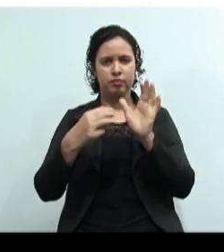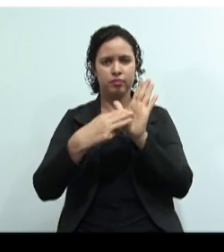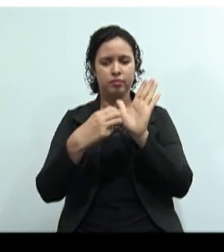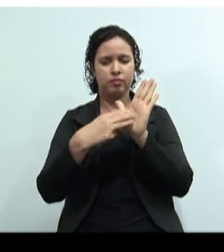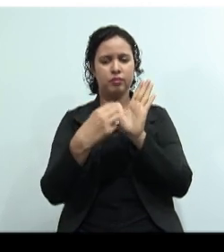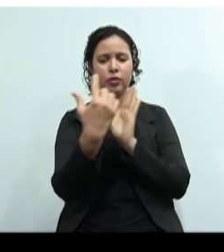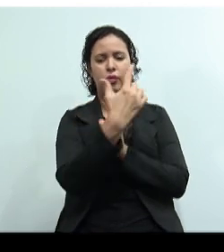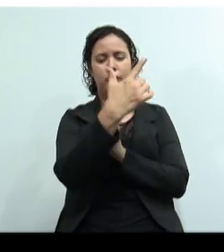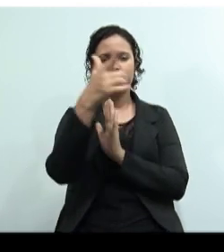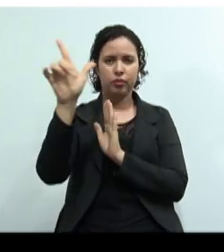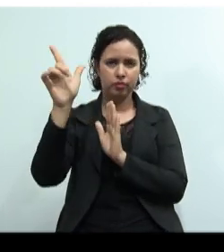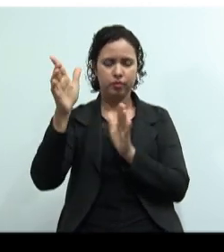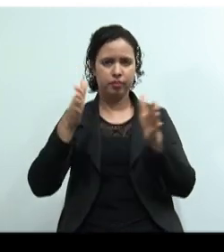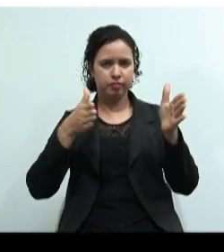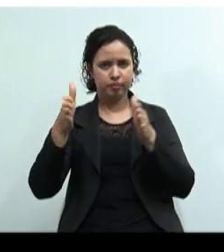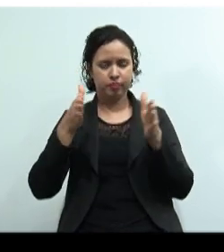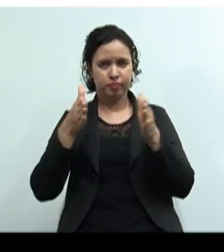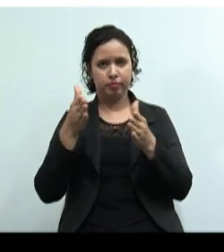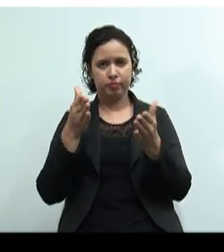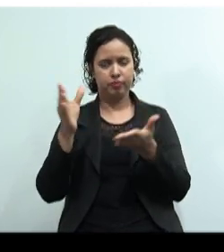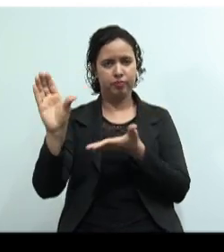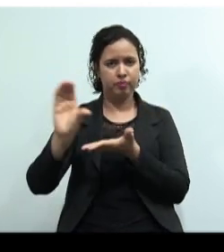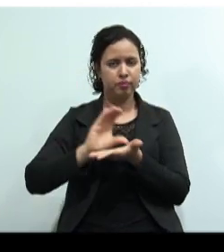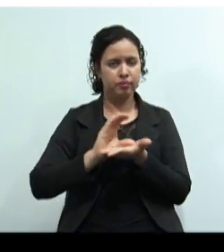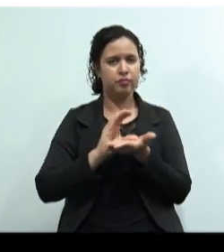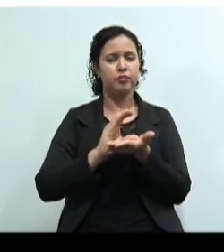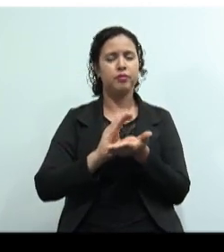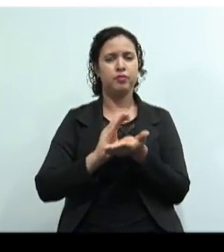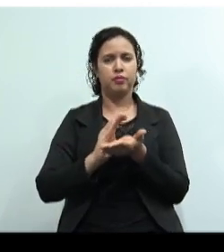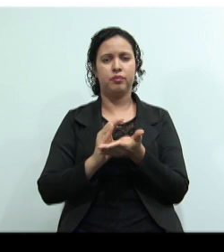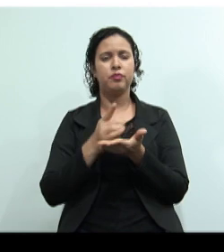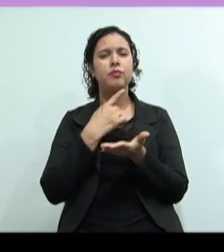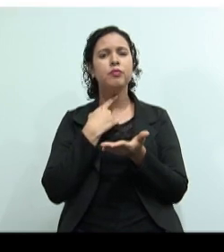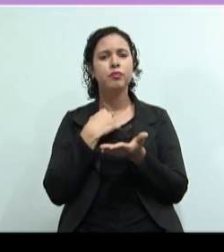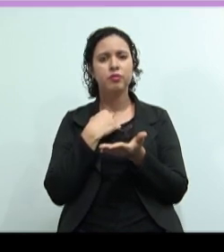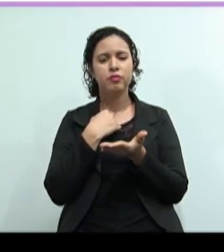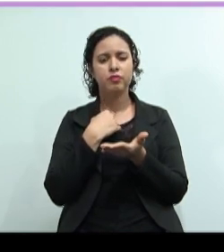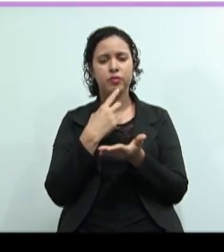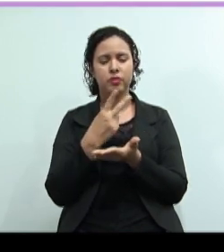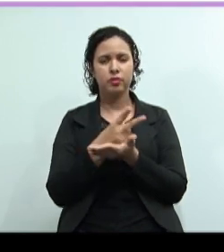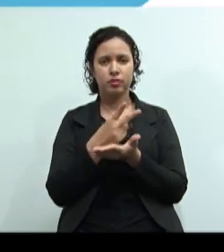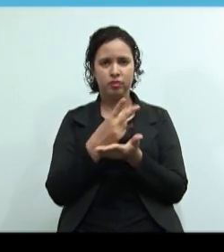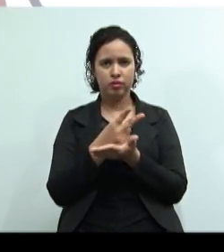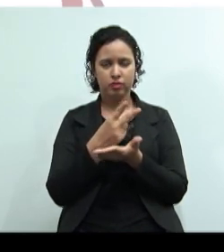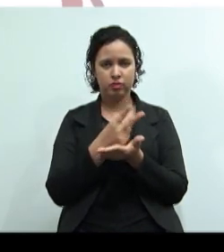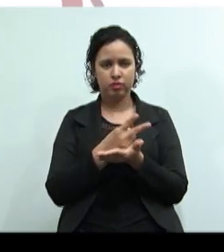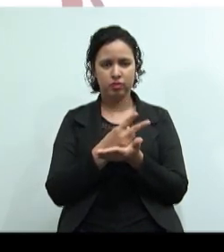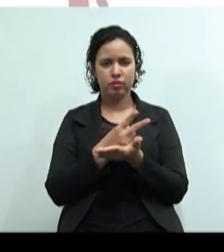metodologia com base na margem de ganho desejado. Então, nós temos outra fórmula. Continuando aqui,